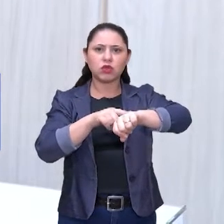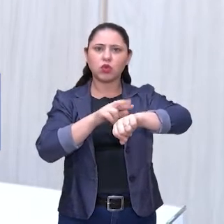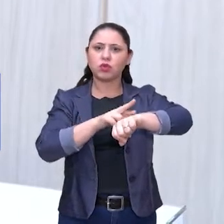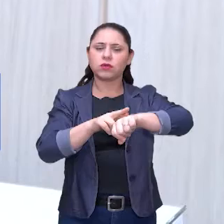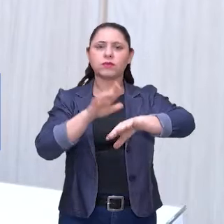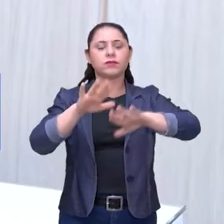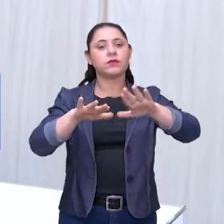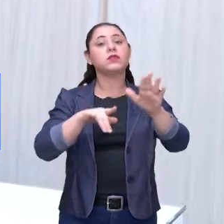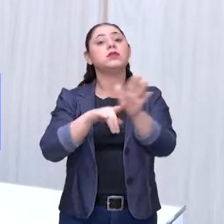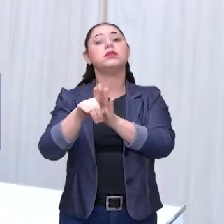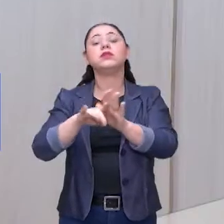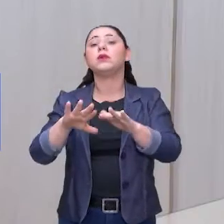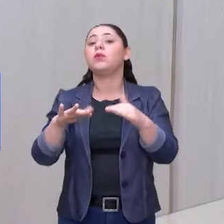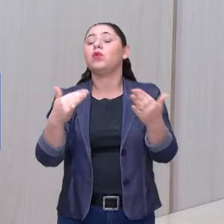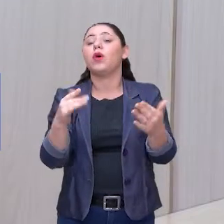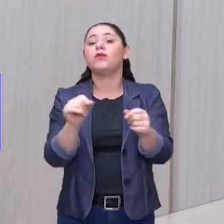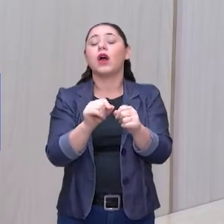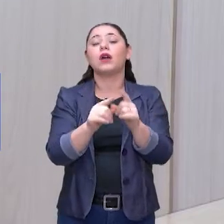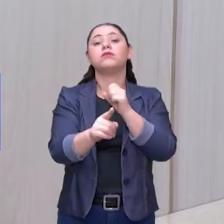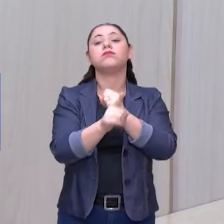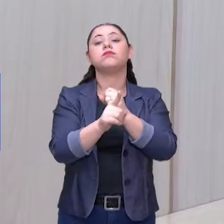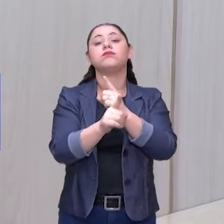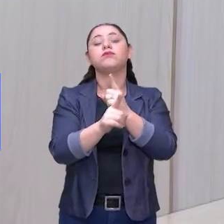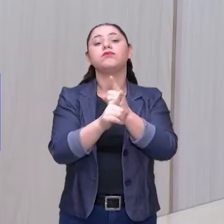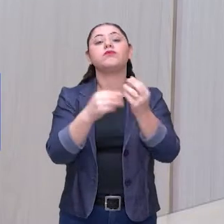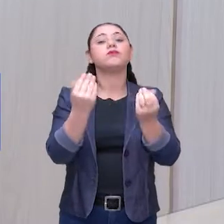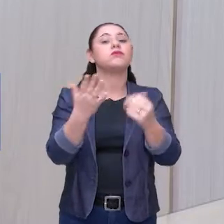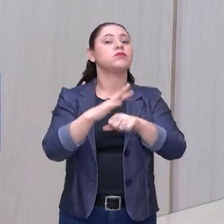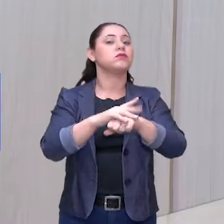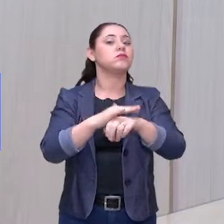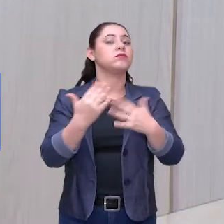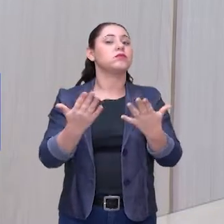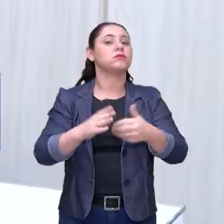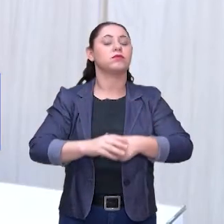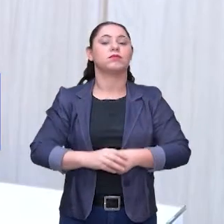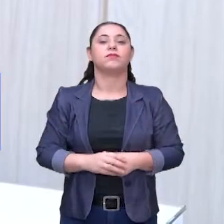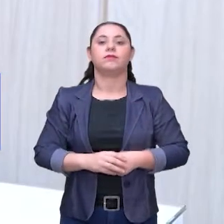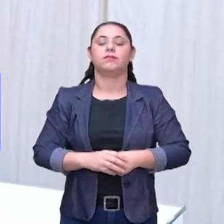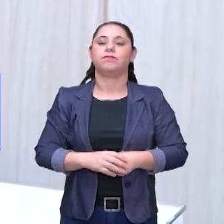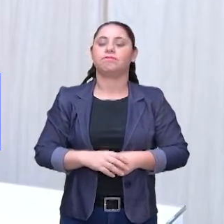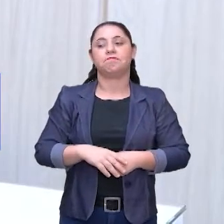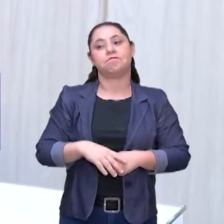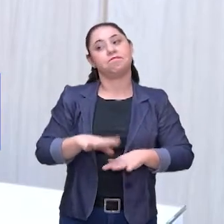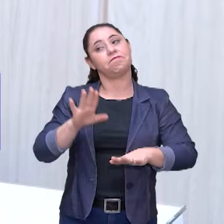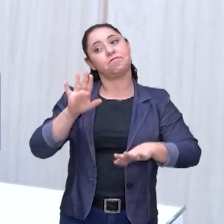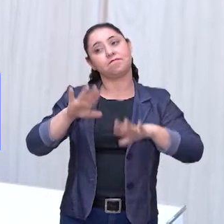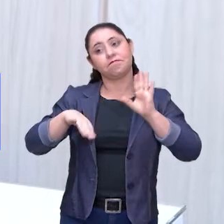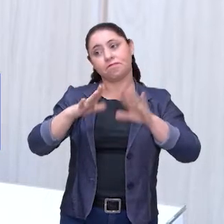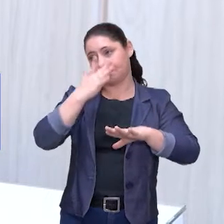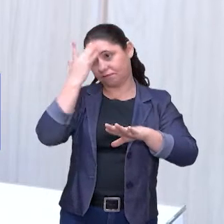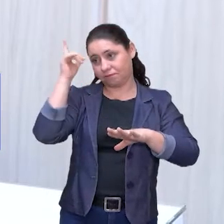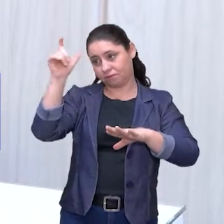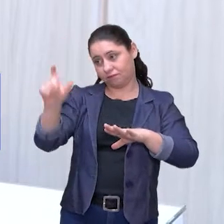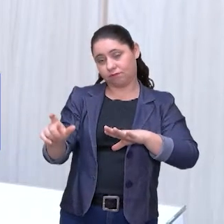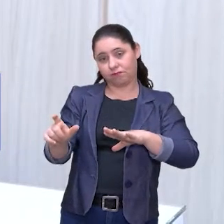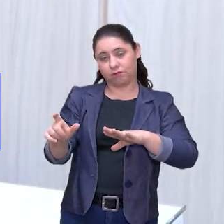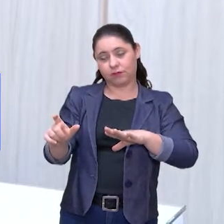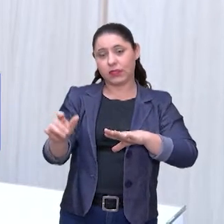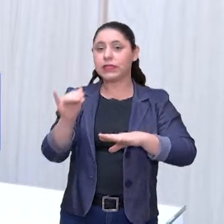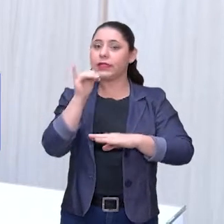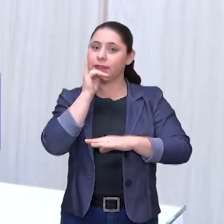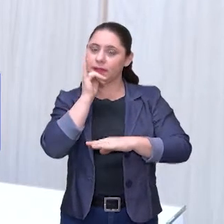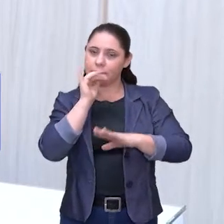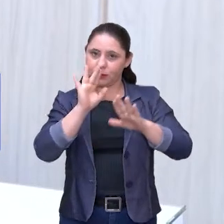porrada, então a gente tem que ficar atento. E quais os exames e como que é feito esse diagnóstico? O diagnóstico vai depender muito de cada